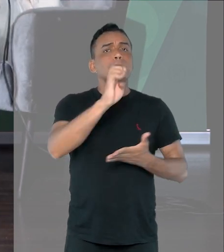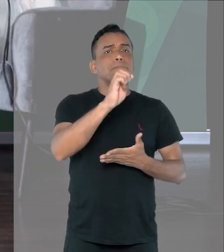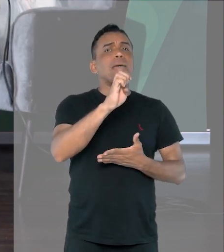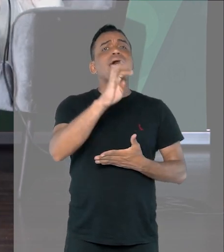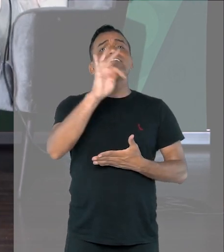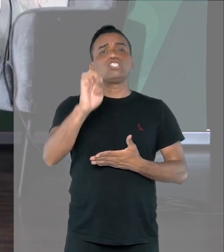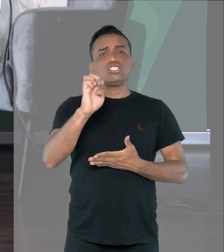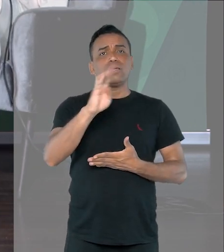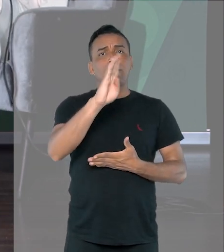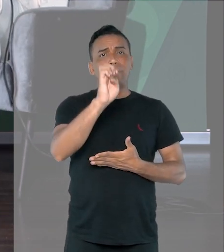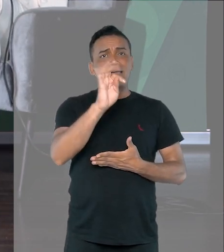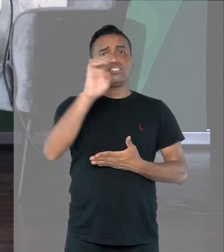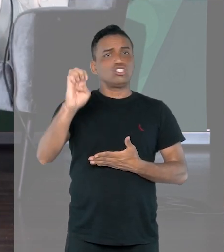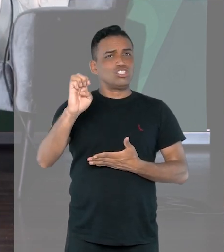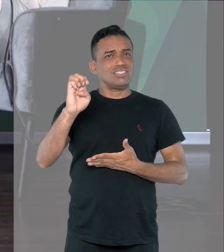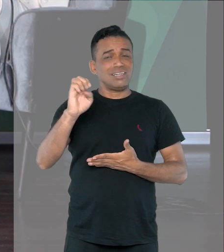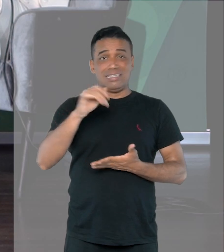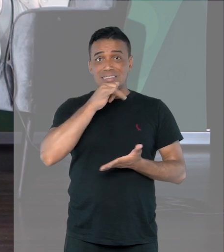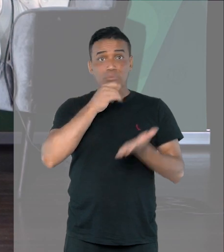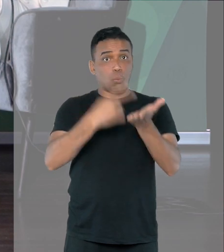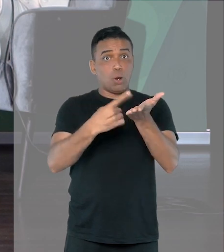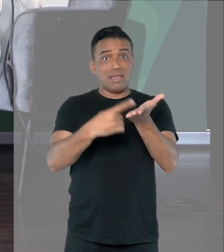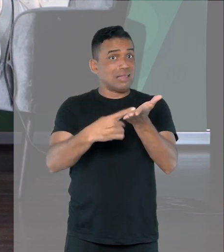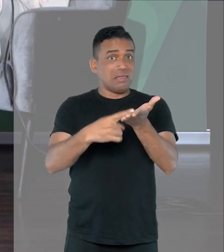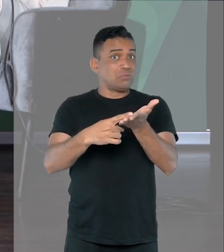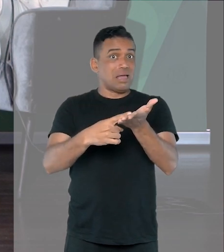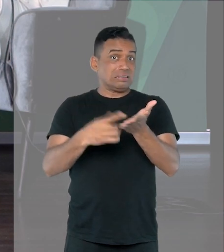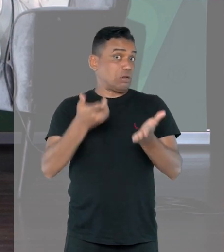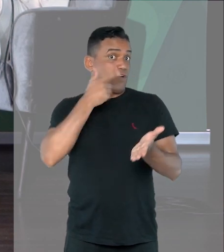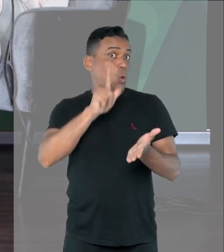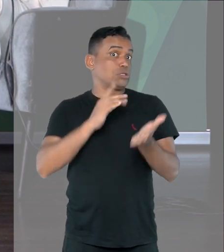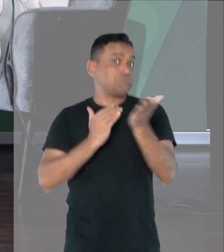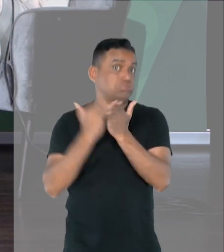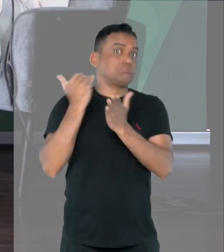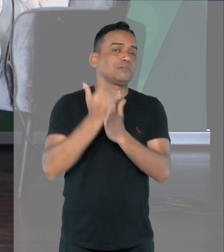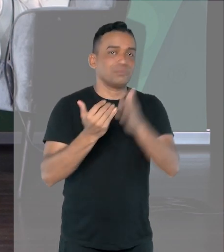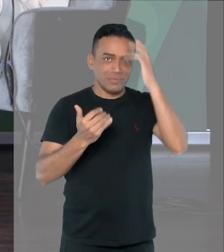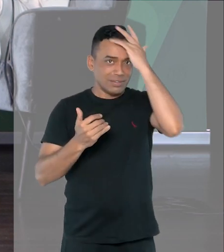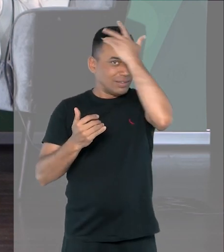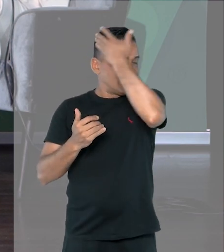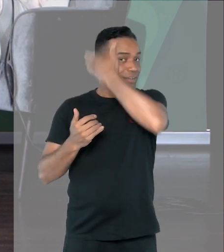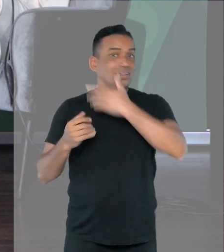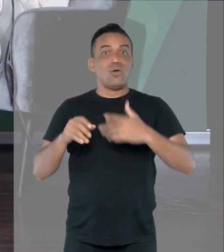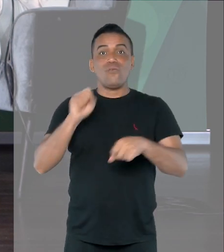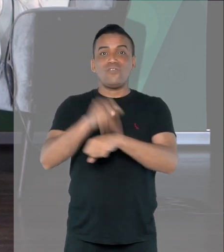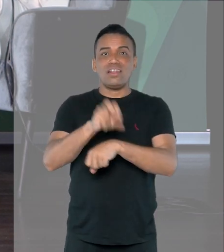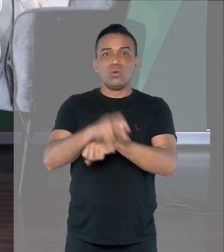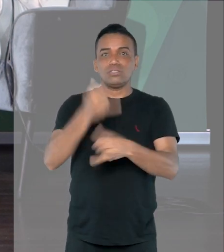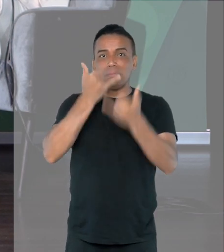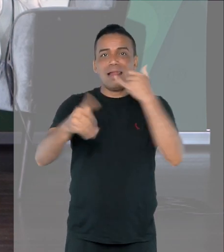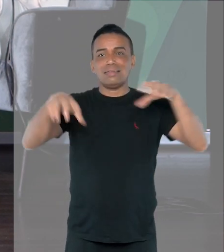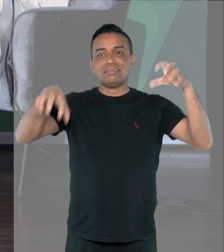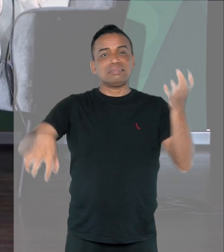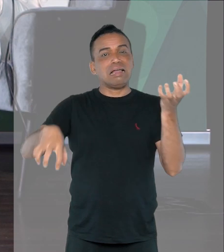É tão venenoso quanto Beth. Está te prometendo uma coisa que não vai cumprir. Né? É tão venenoso quanto os políticos brasileiros que